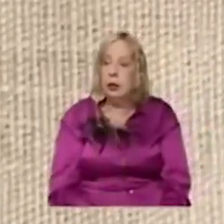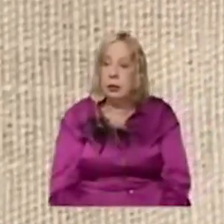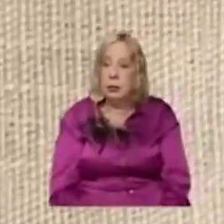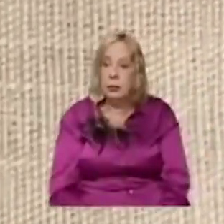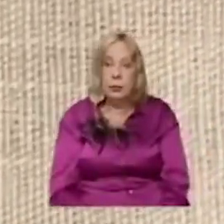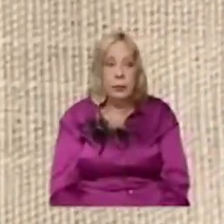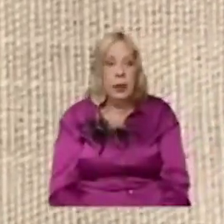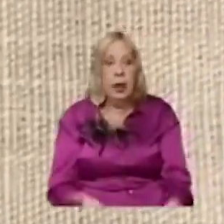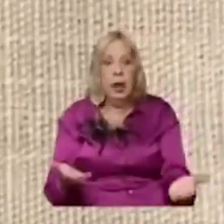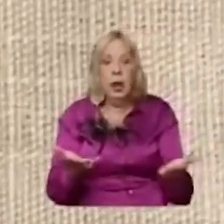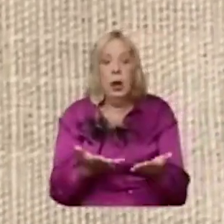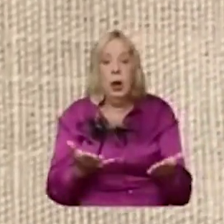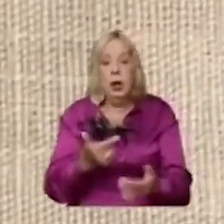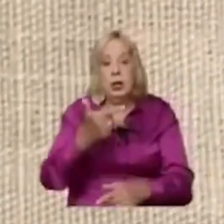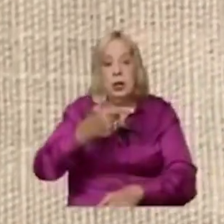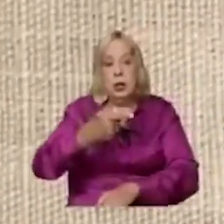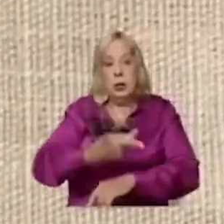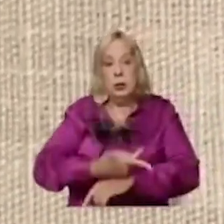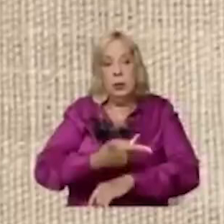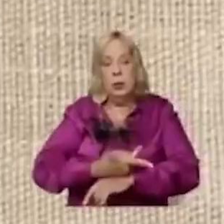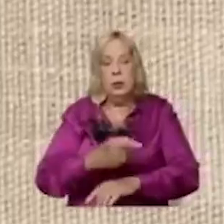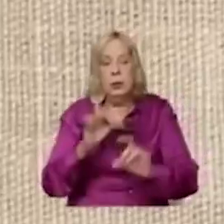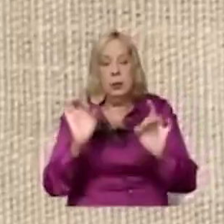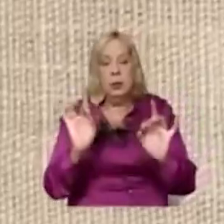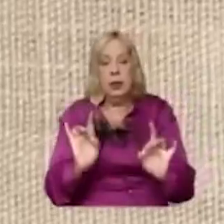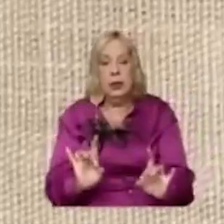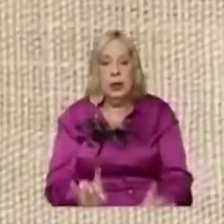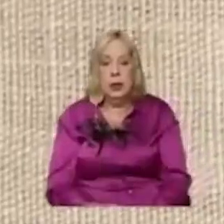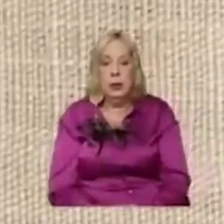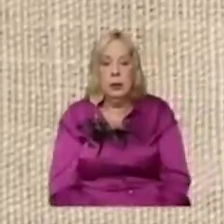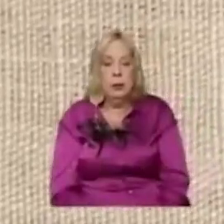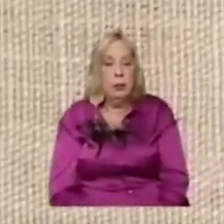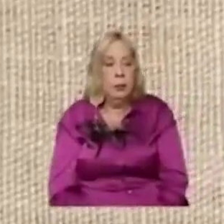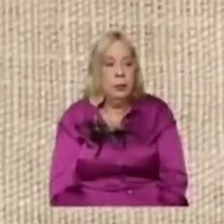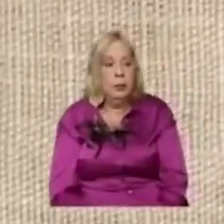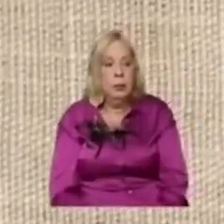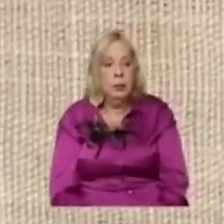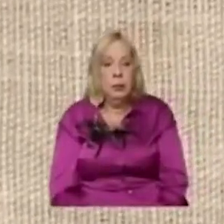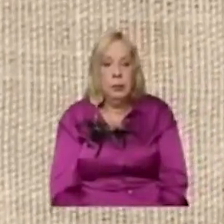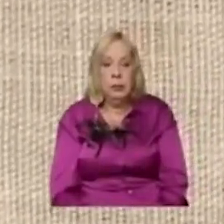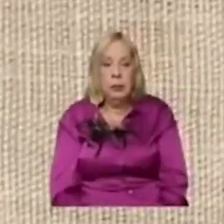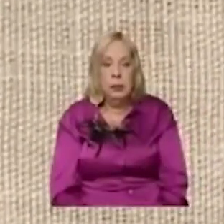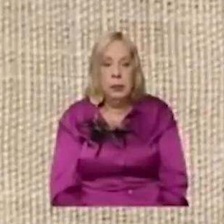reais agora no segundo Prêmio Especial.